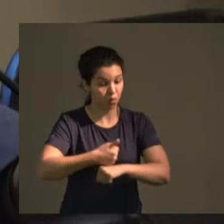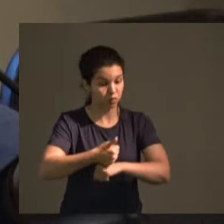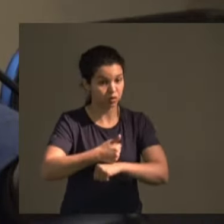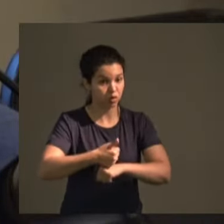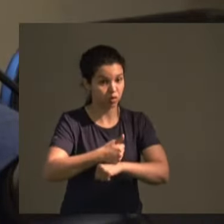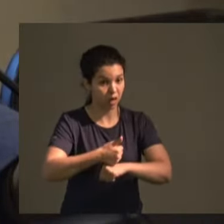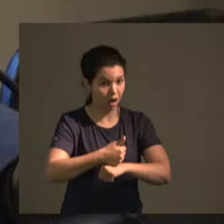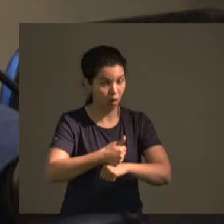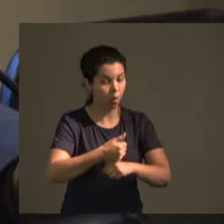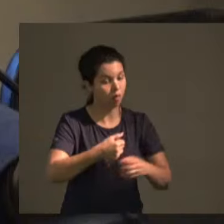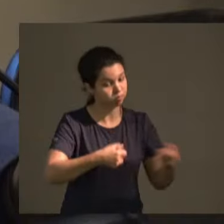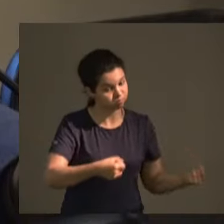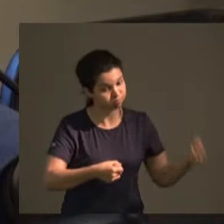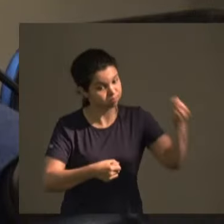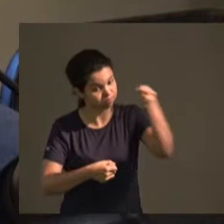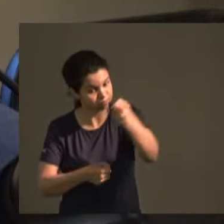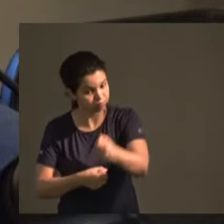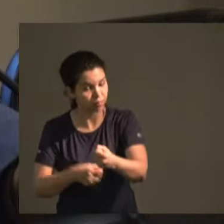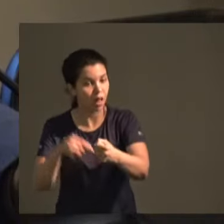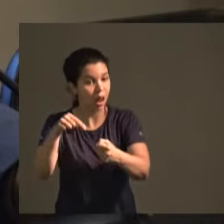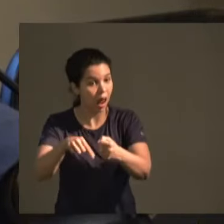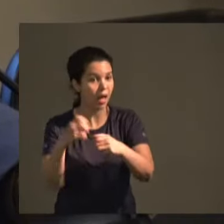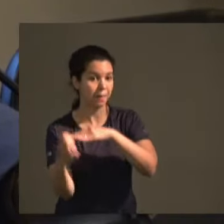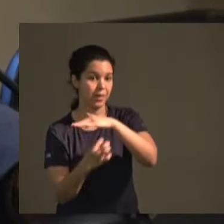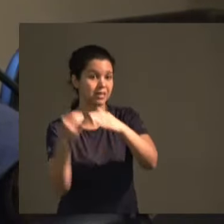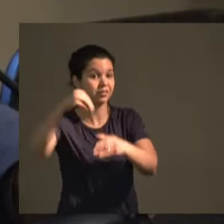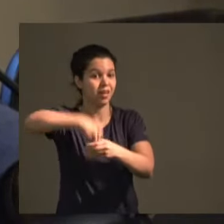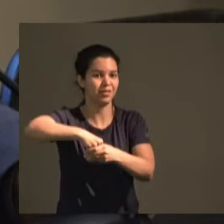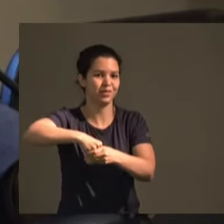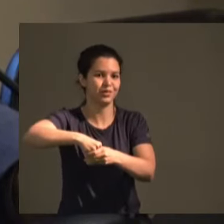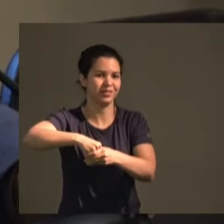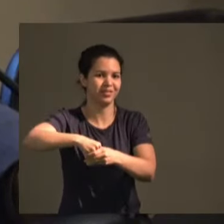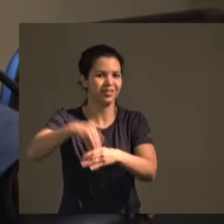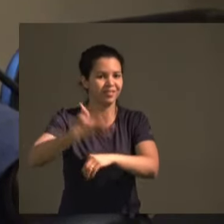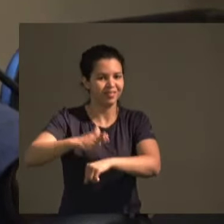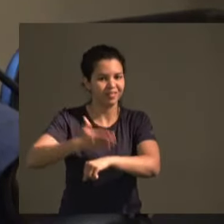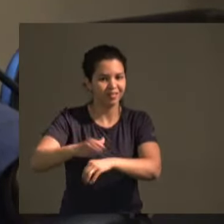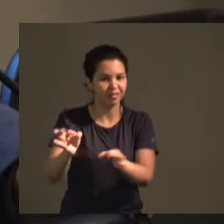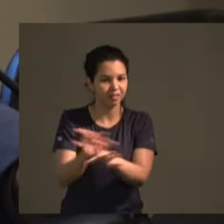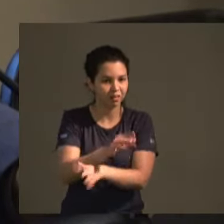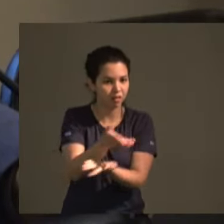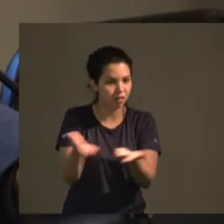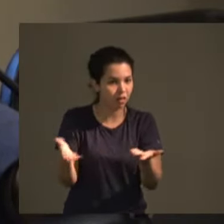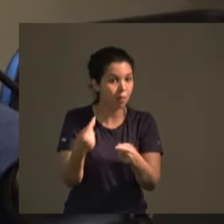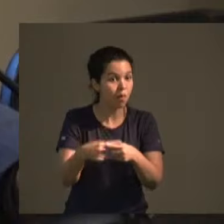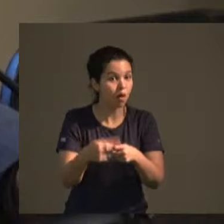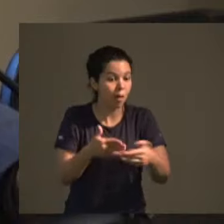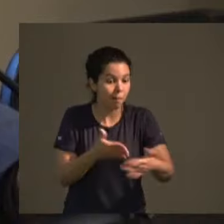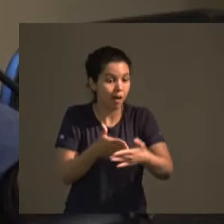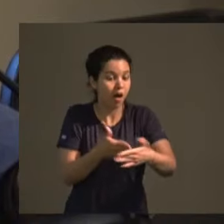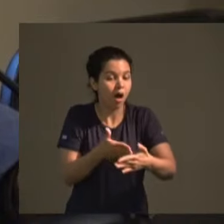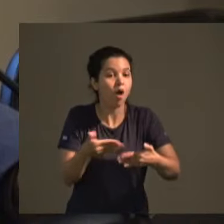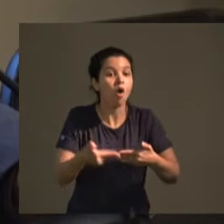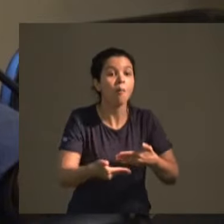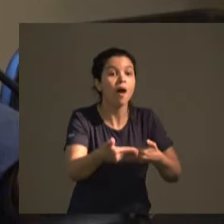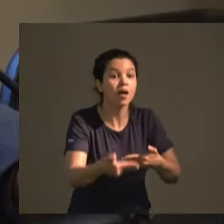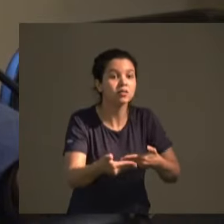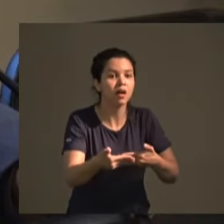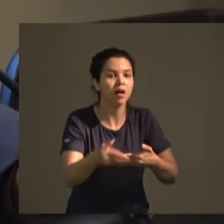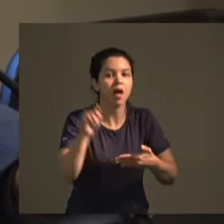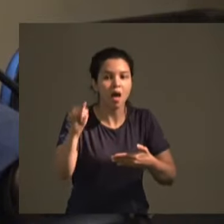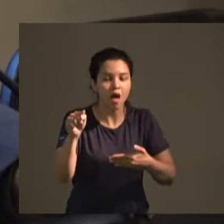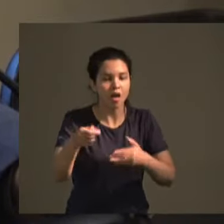empresa, fazendo a preparação, porque a barreira ela já começa na hora da definição da vaga, da definição